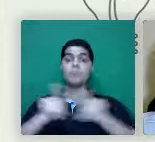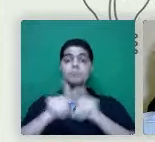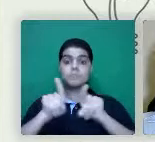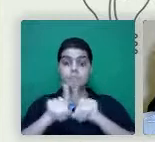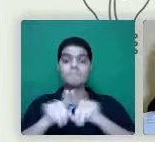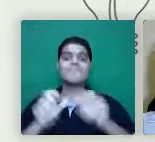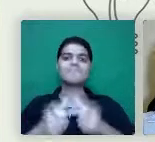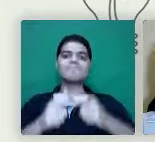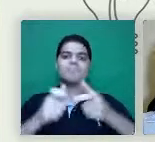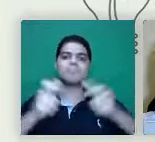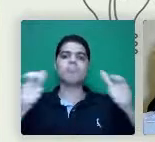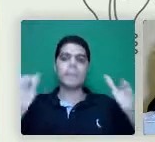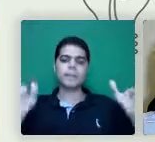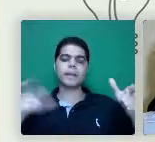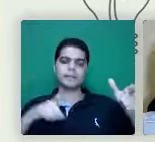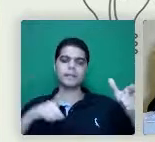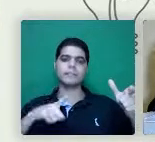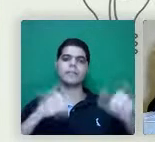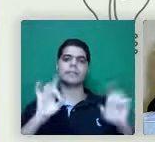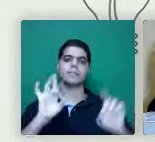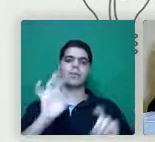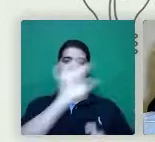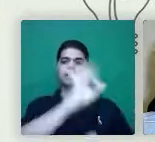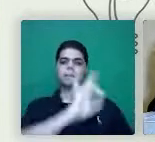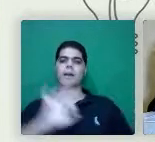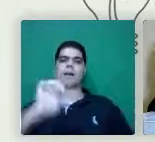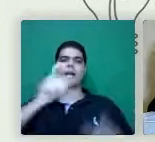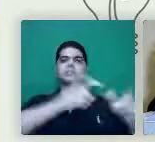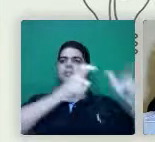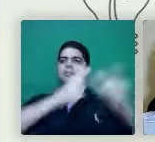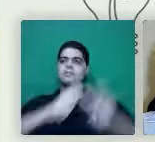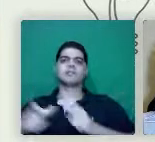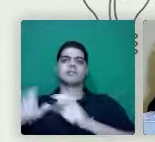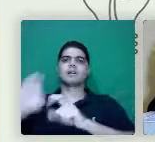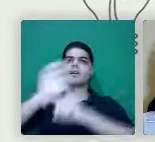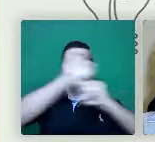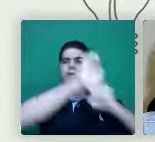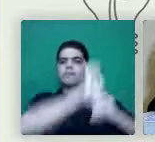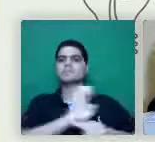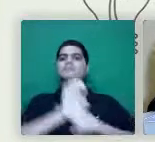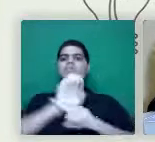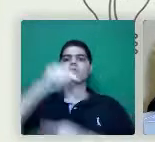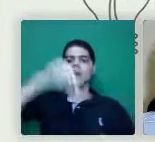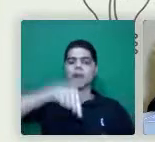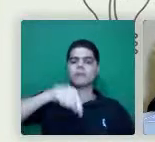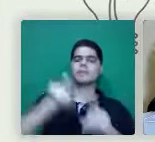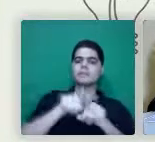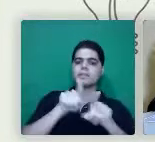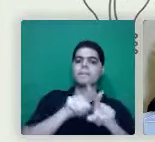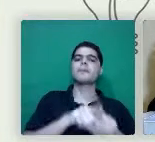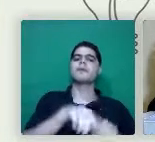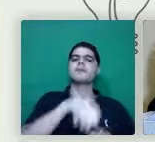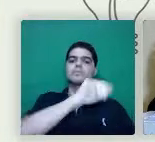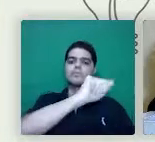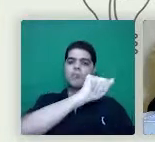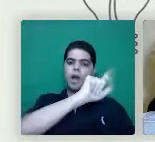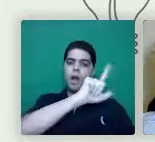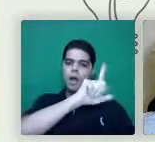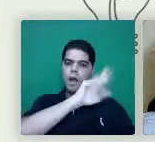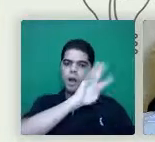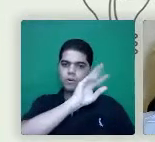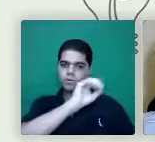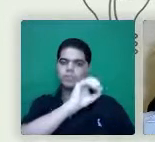iniciativas, né, que estão espalhadas em todos os territórios, inclusive aqui no território do Alto Sertão Sergipano.